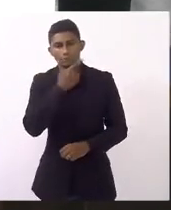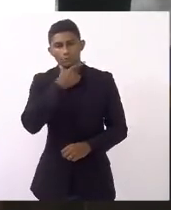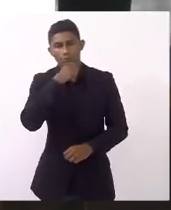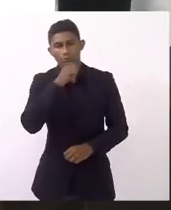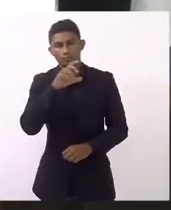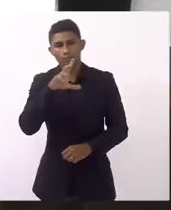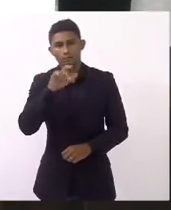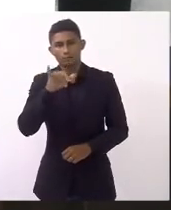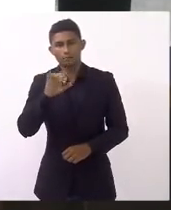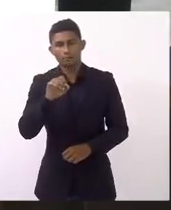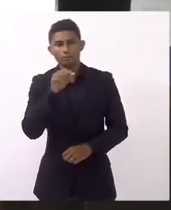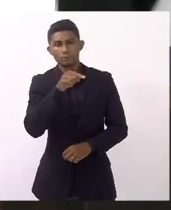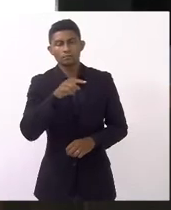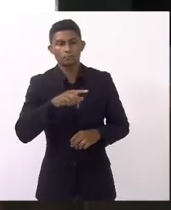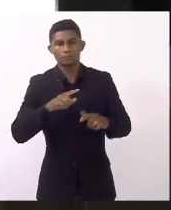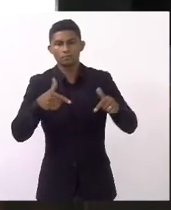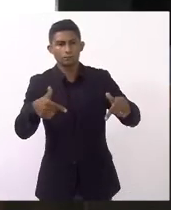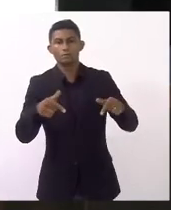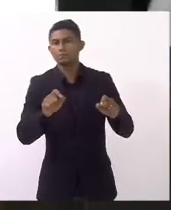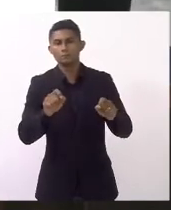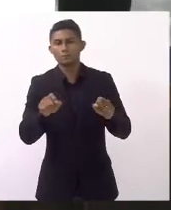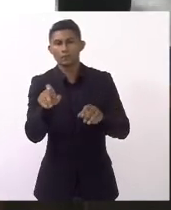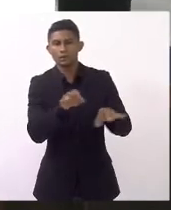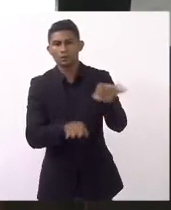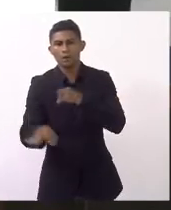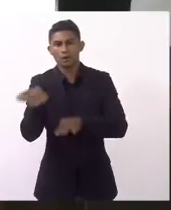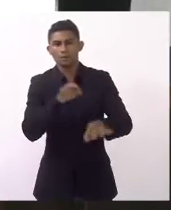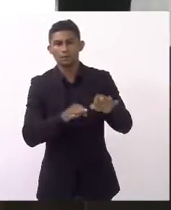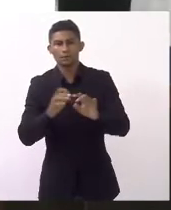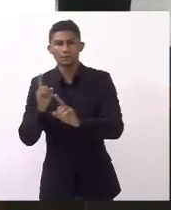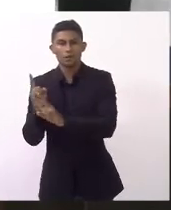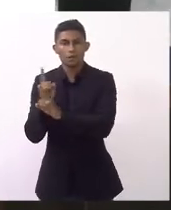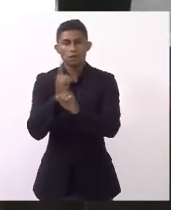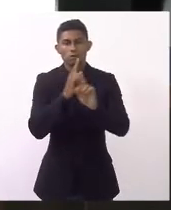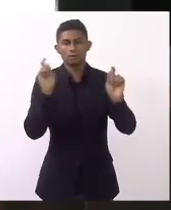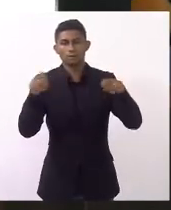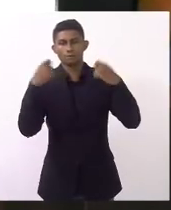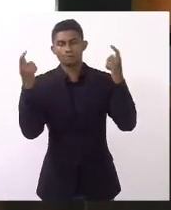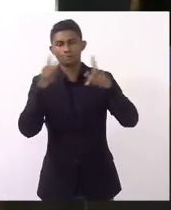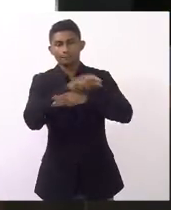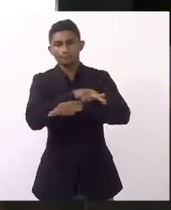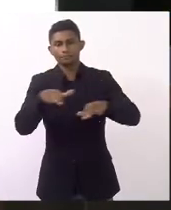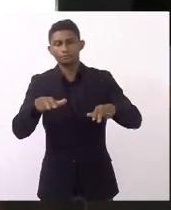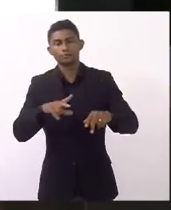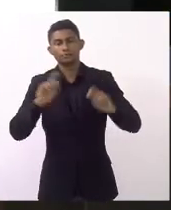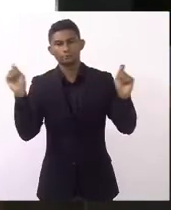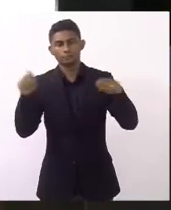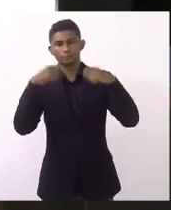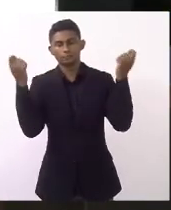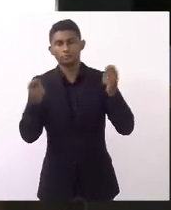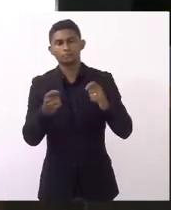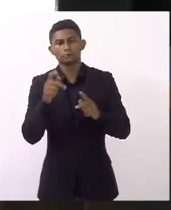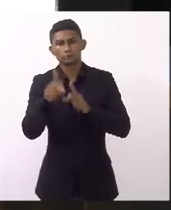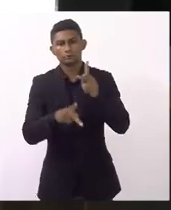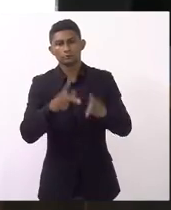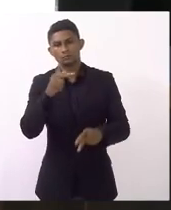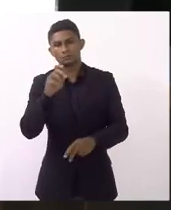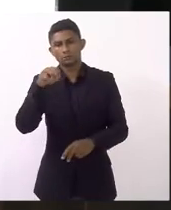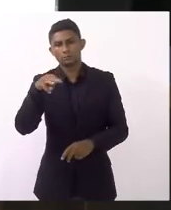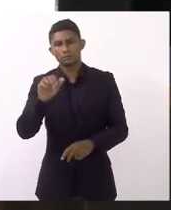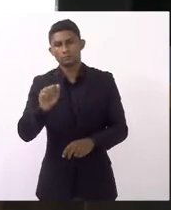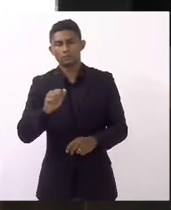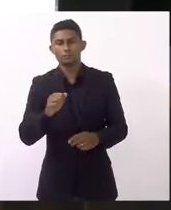Caio a tua e organiza encontros e festivais de curimba como festival o povo de pemba